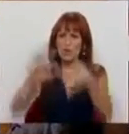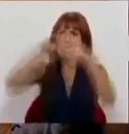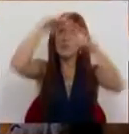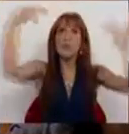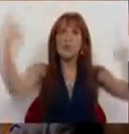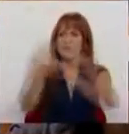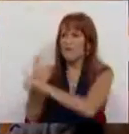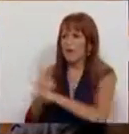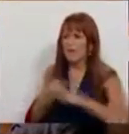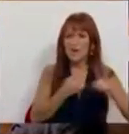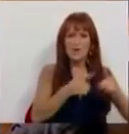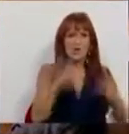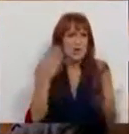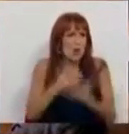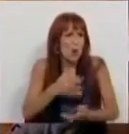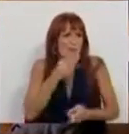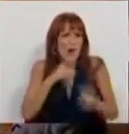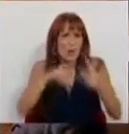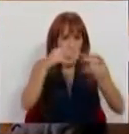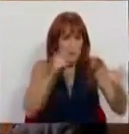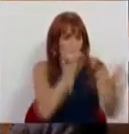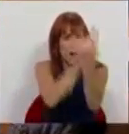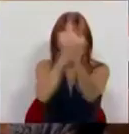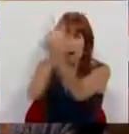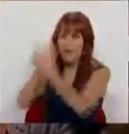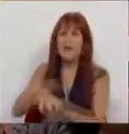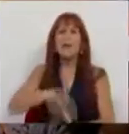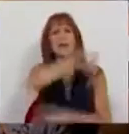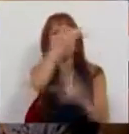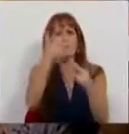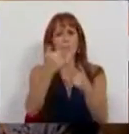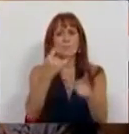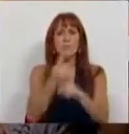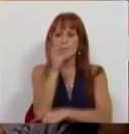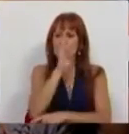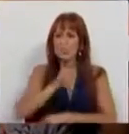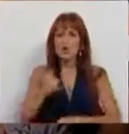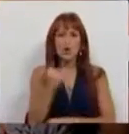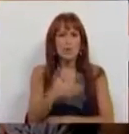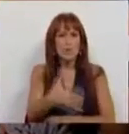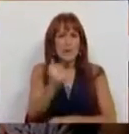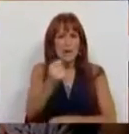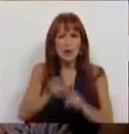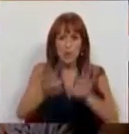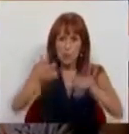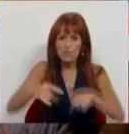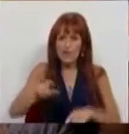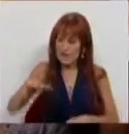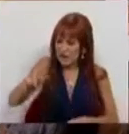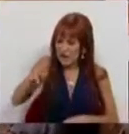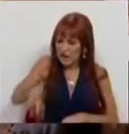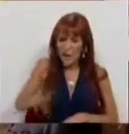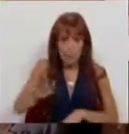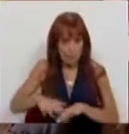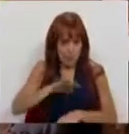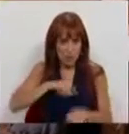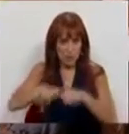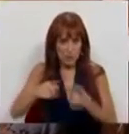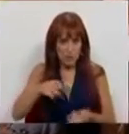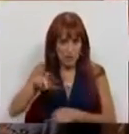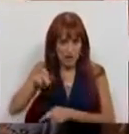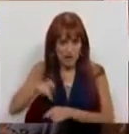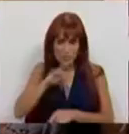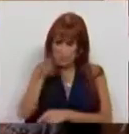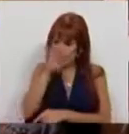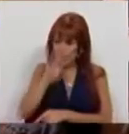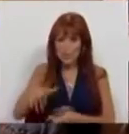intermunicipais e nas autarquias. Basta falar com os autarcas. E segundo, porque executaram em 2015 o fim do CREN, porque como o senhor sabe, o CREN pode